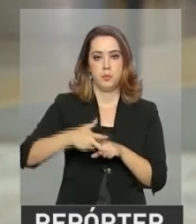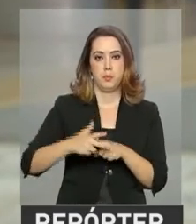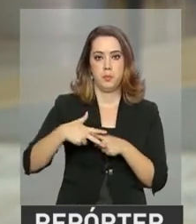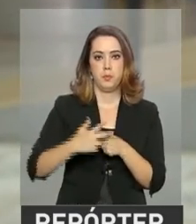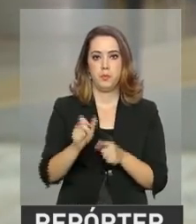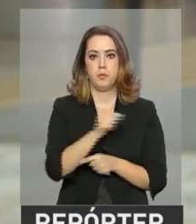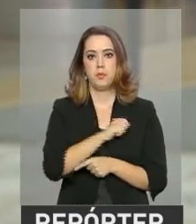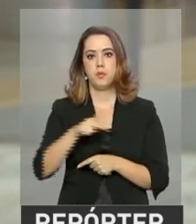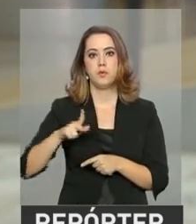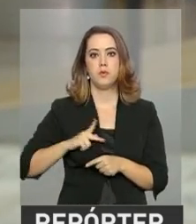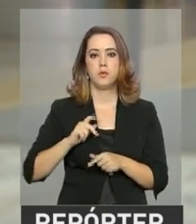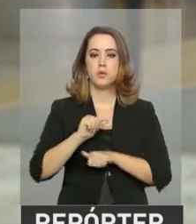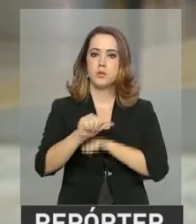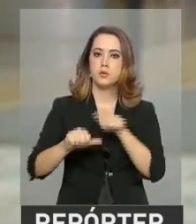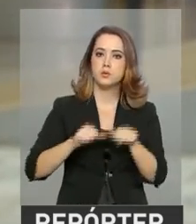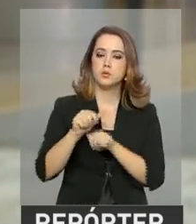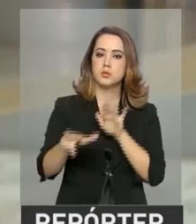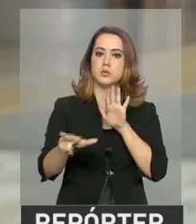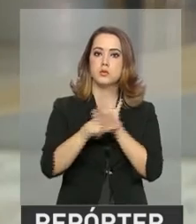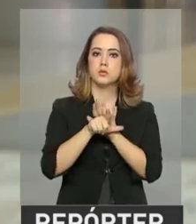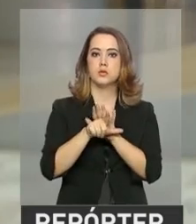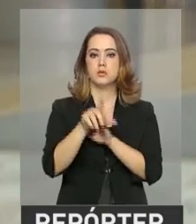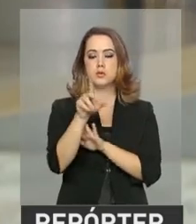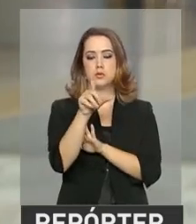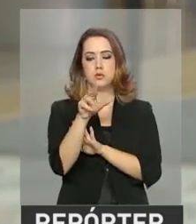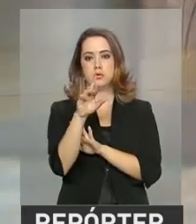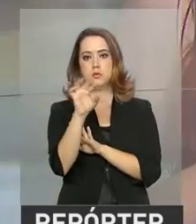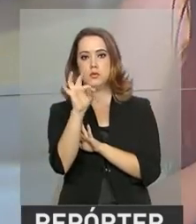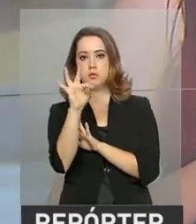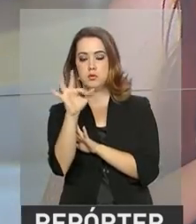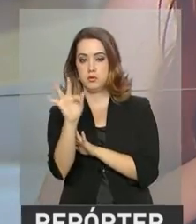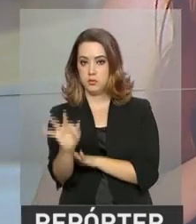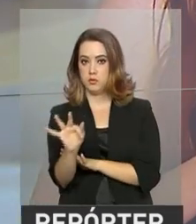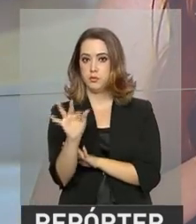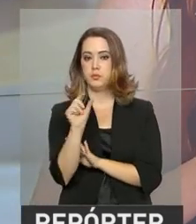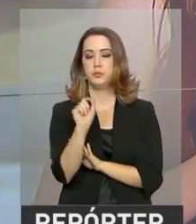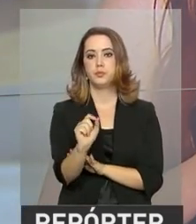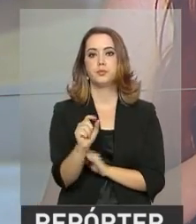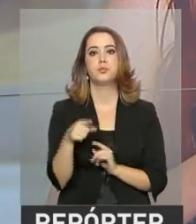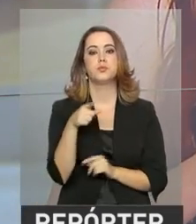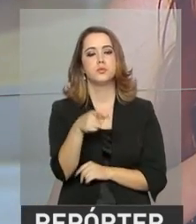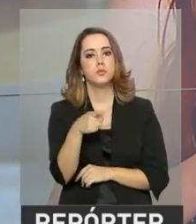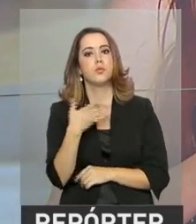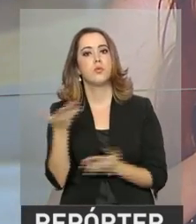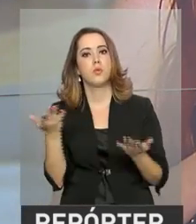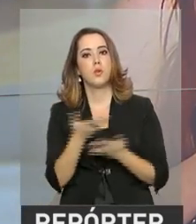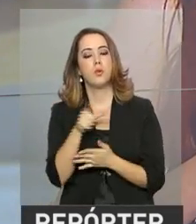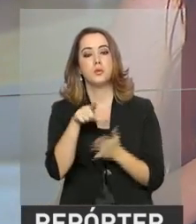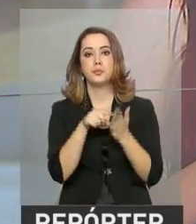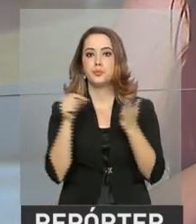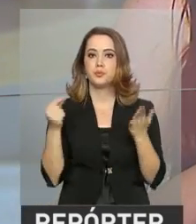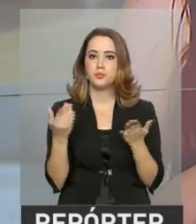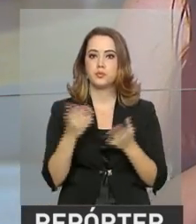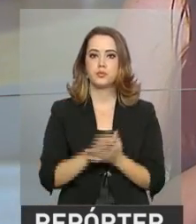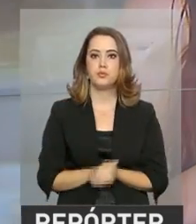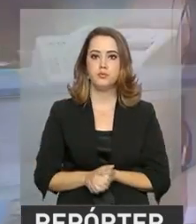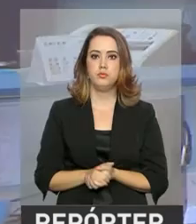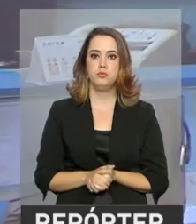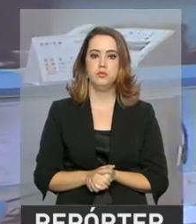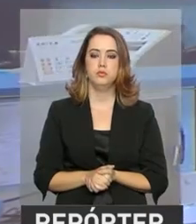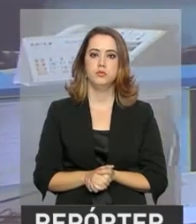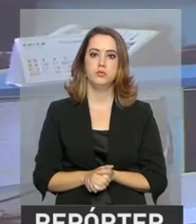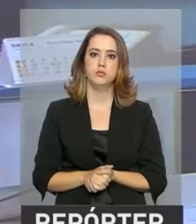de responsabilidade fiscal que não estão nesse acordo. Zé Luiz. Obrigado, Carol. Carol Becker falando ao vivo do Palácio do Planalto.